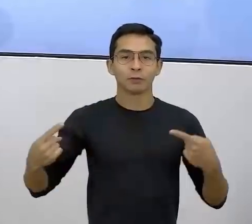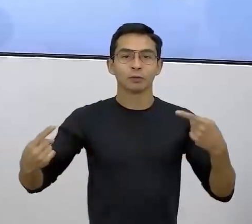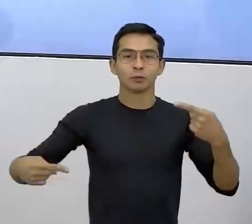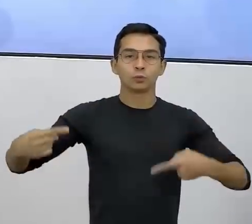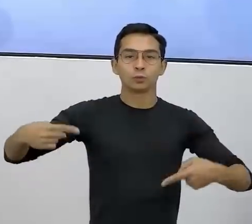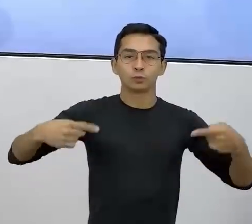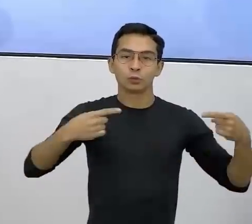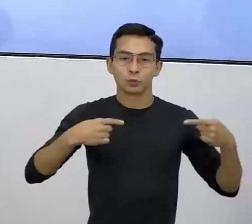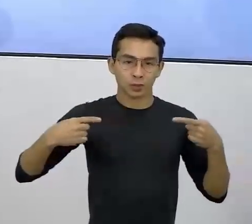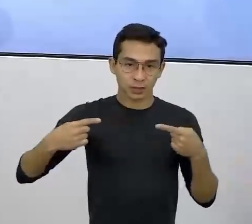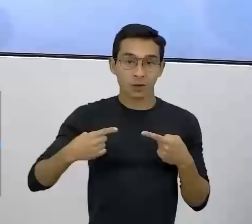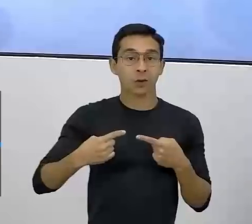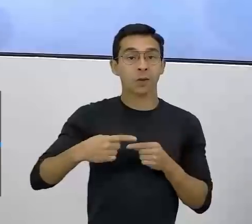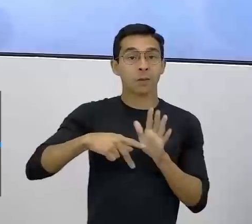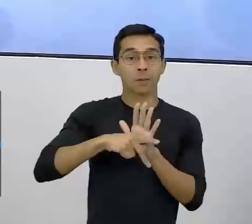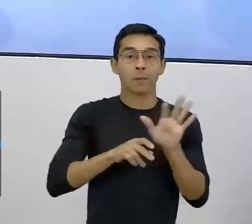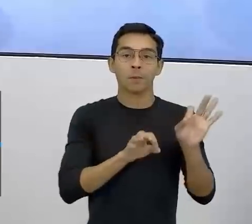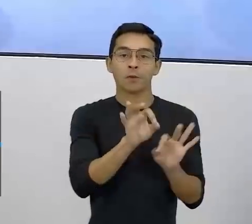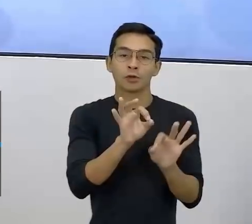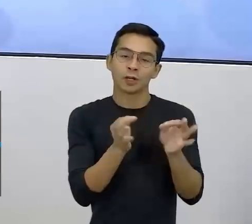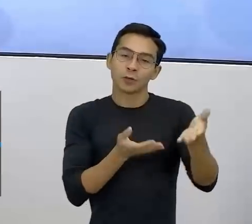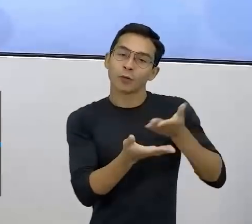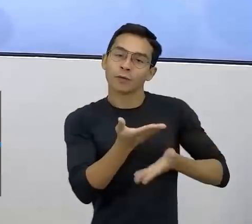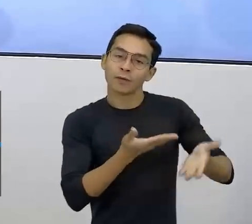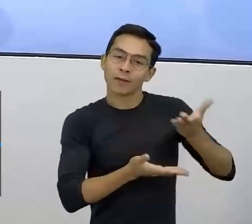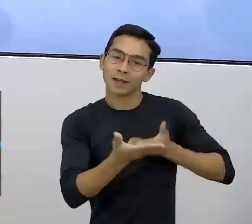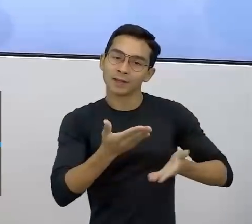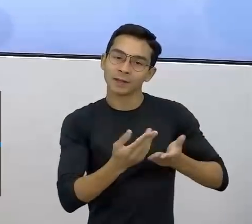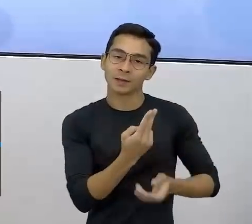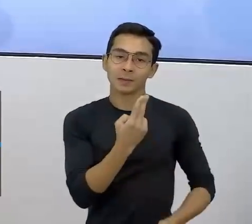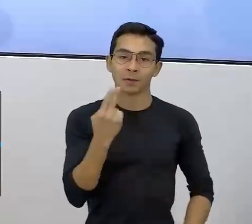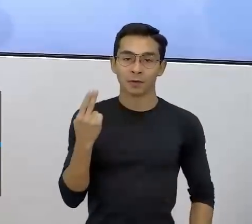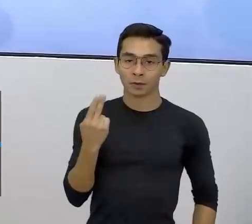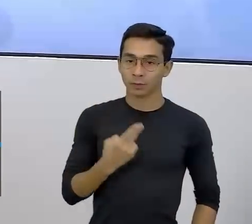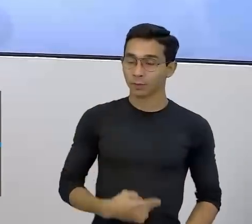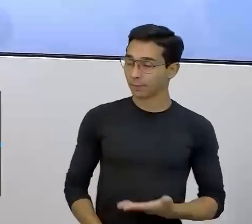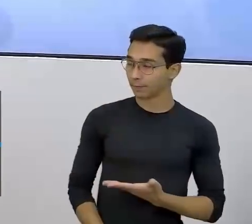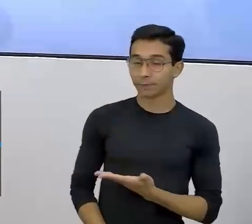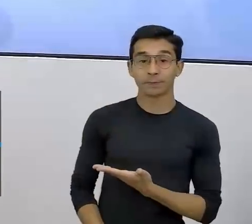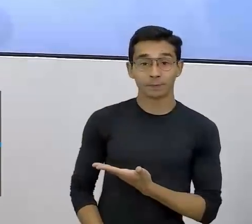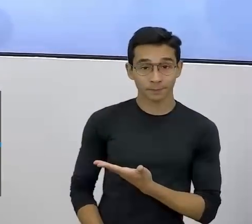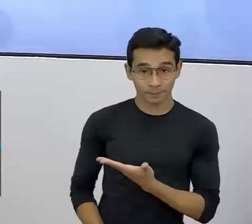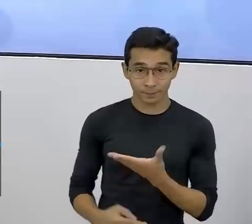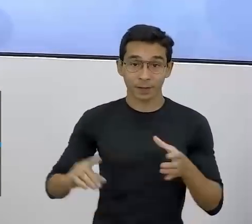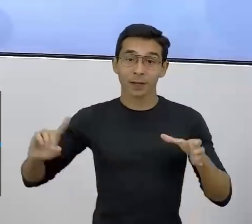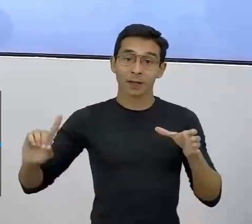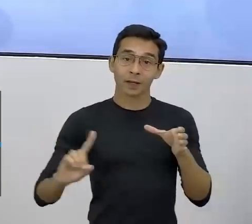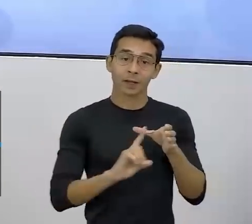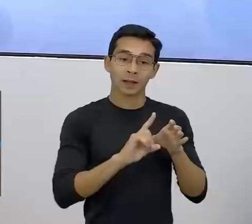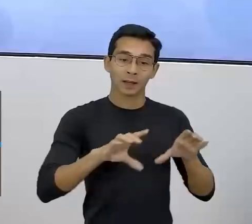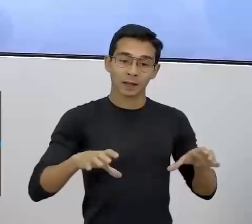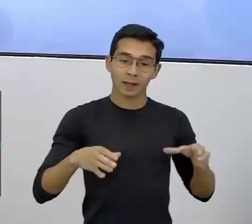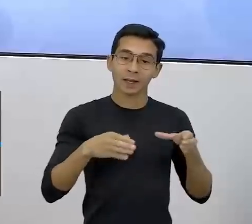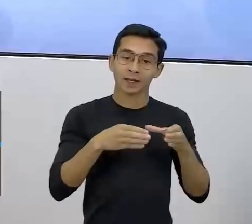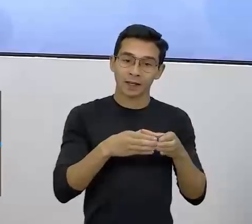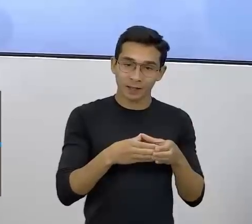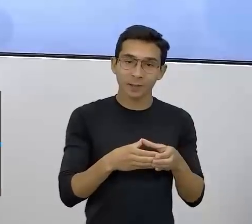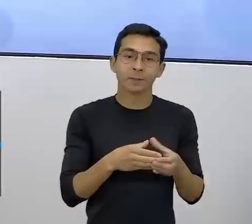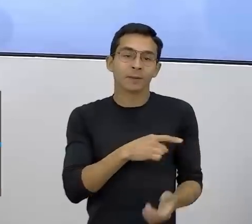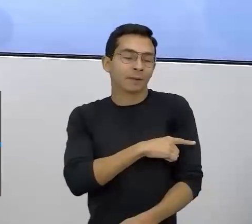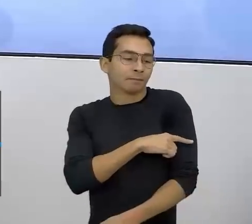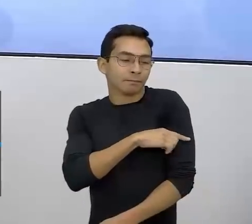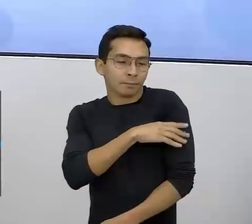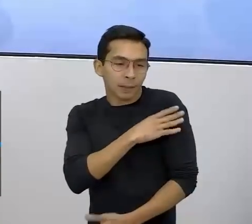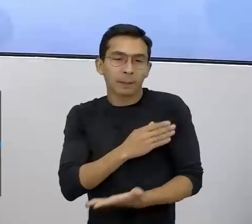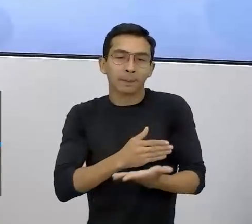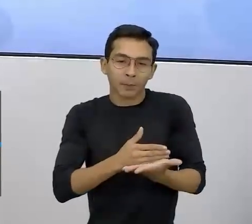de convivência. Meu nome é Silvana, eu sou uma das integrantes da equipe dos anos iniciais, né? E vou fazer a